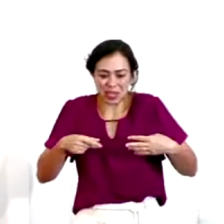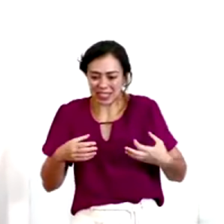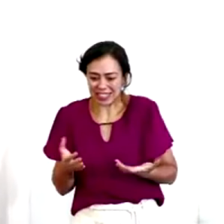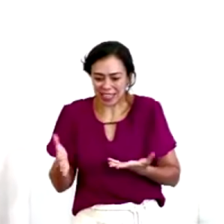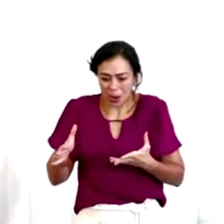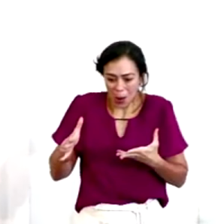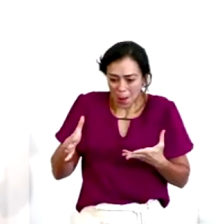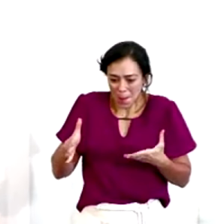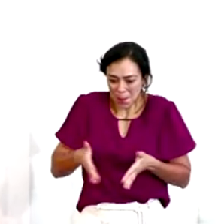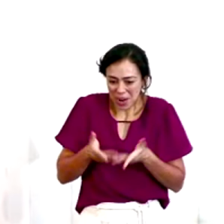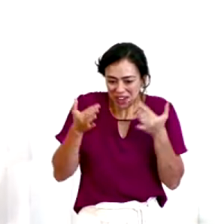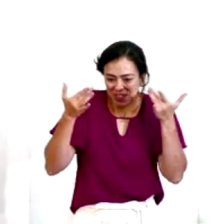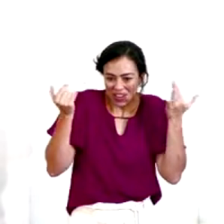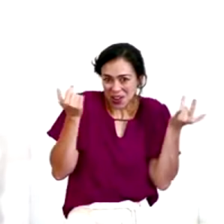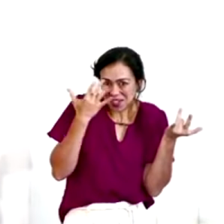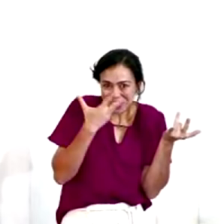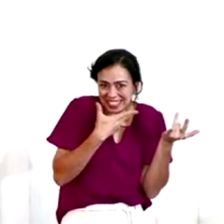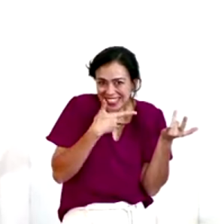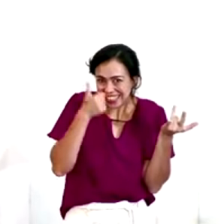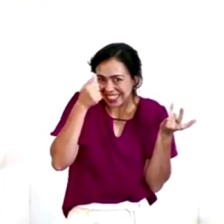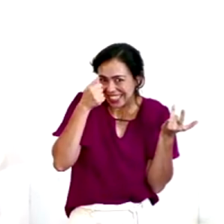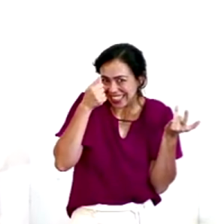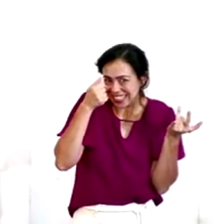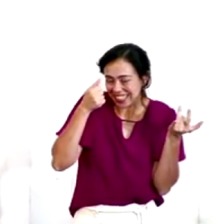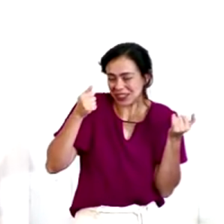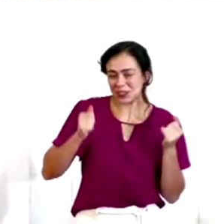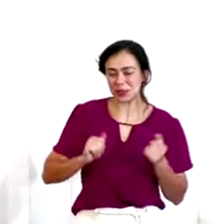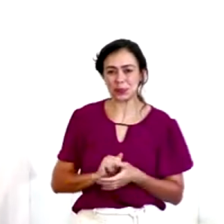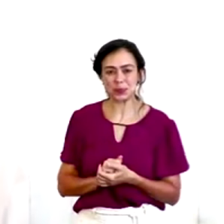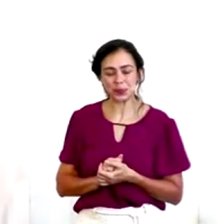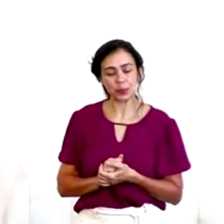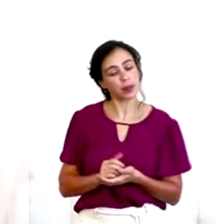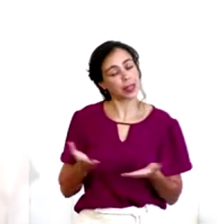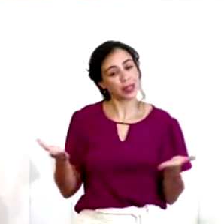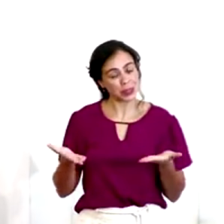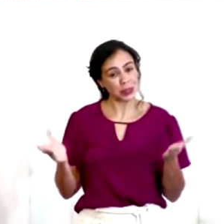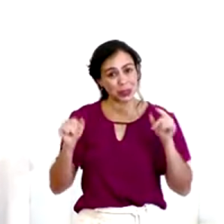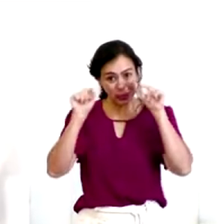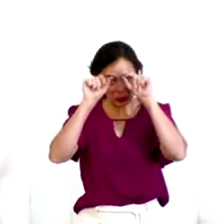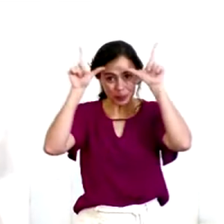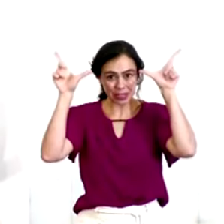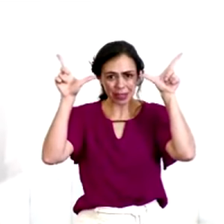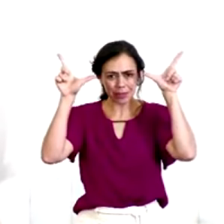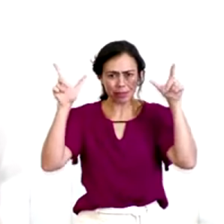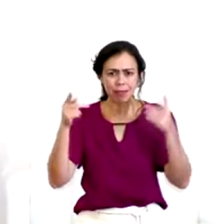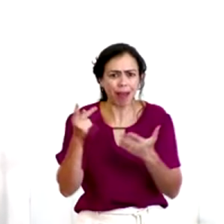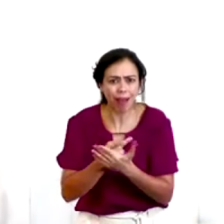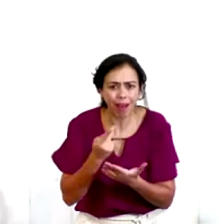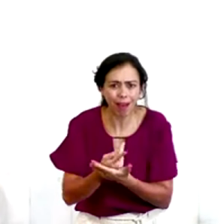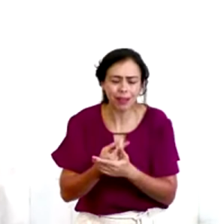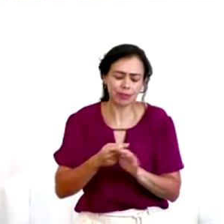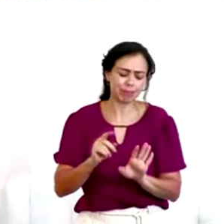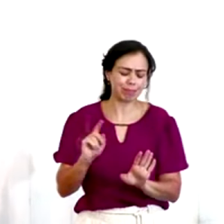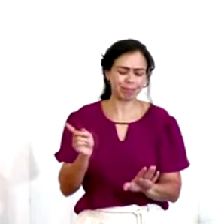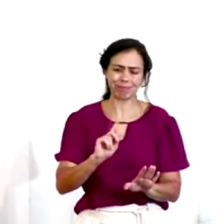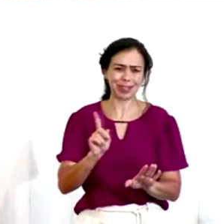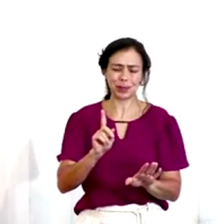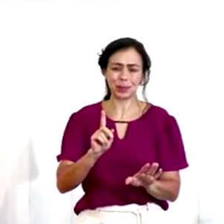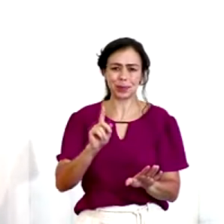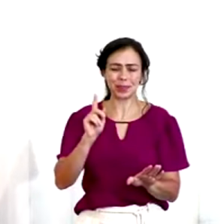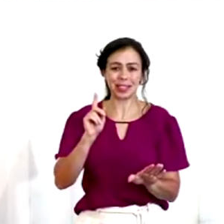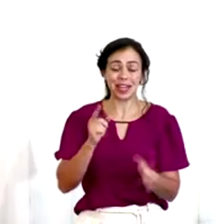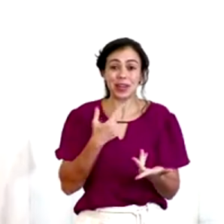belas e lindas. E como nós ouvimos nessa manhã, isso não é errado, almejarmos